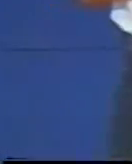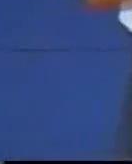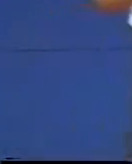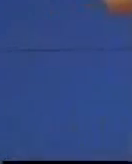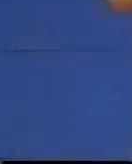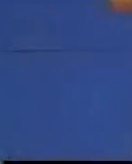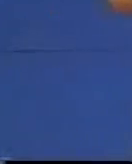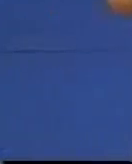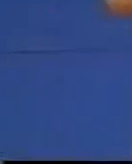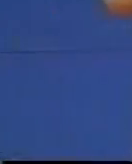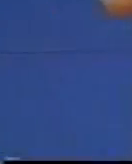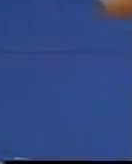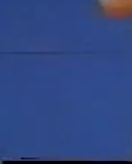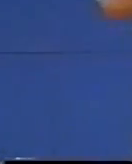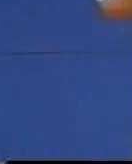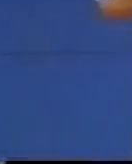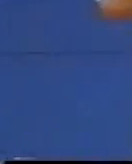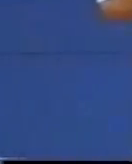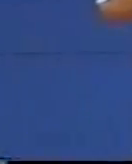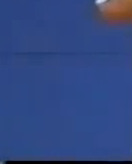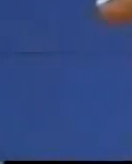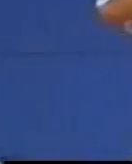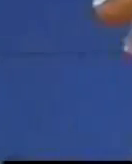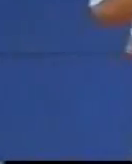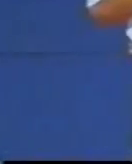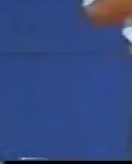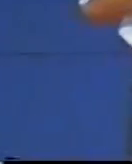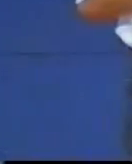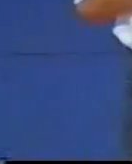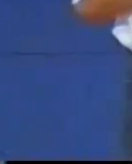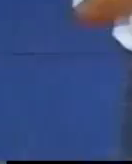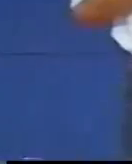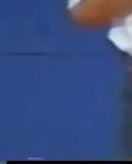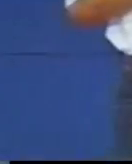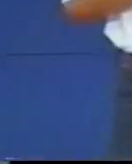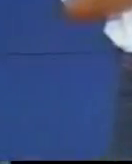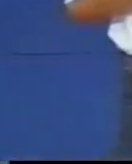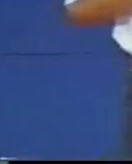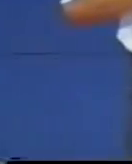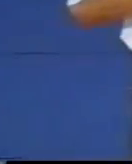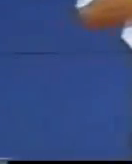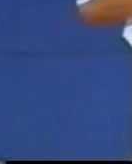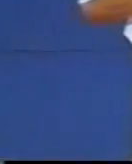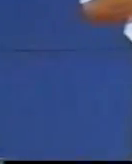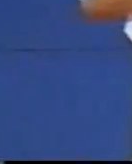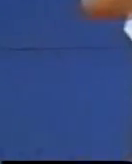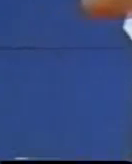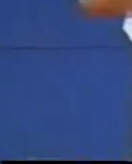que Jesus vai encontrar você. E se Ele encontrar você já padre,